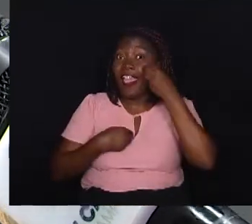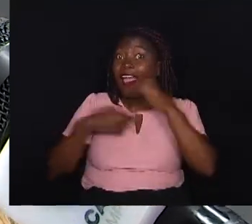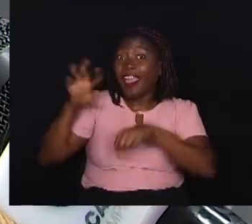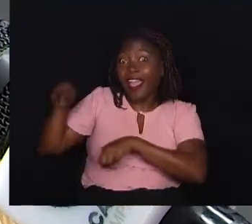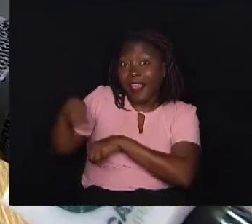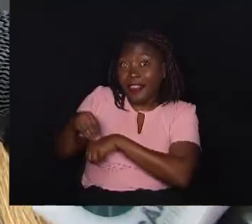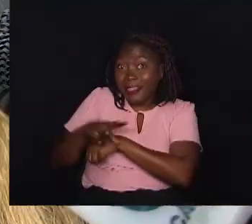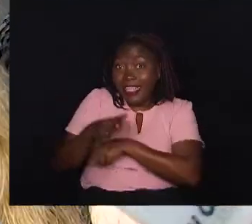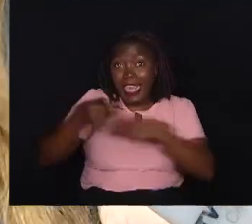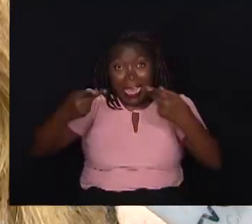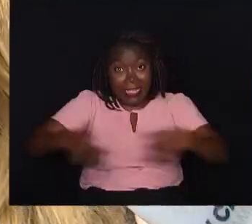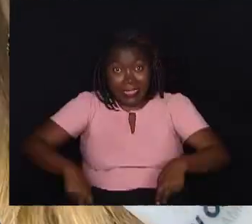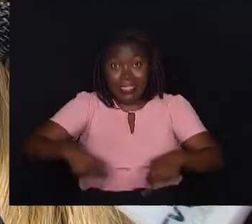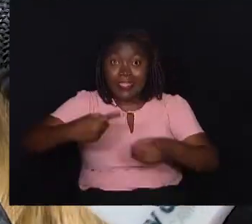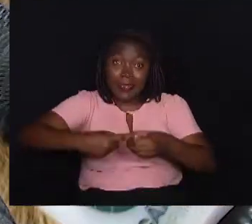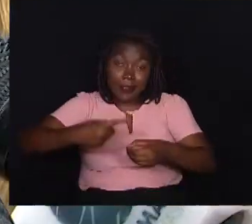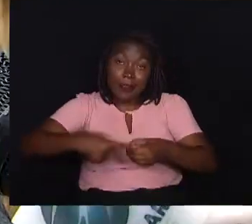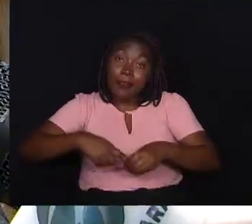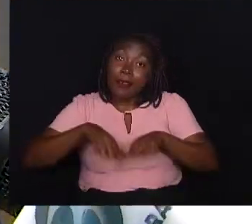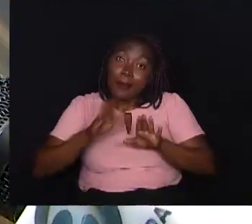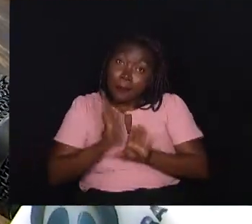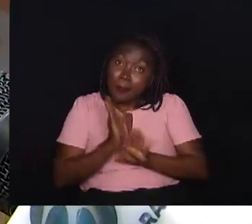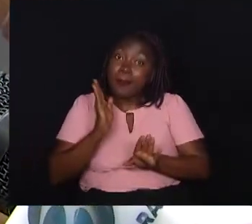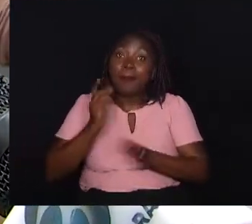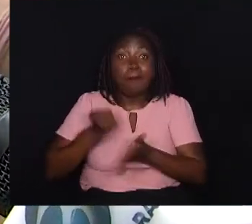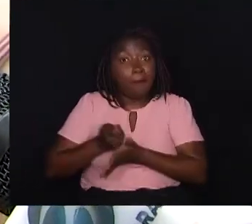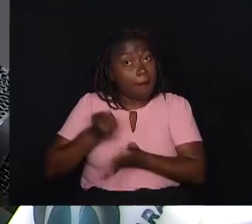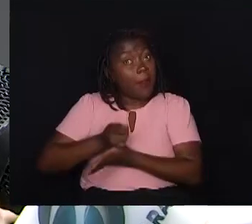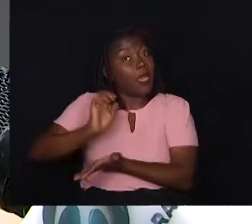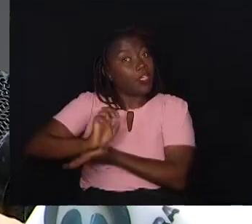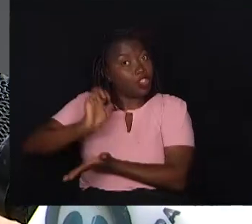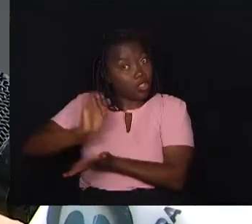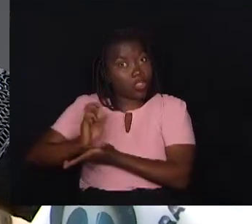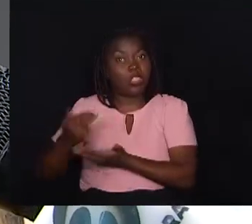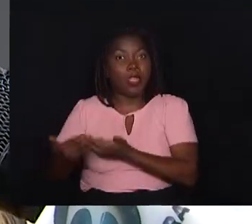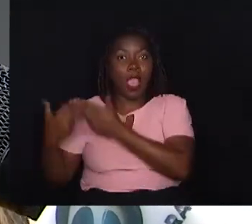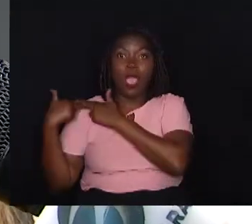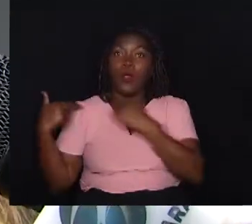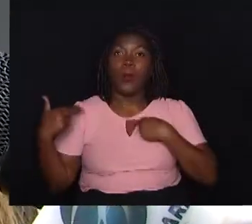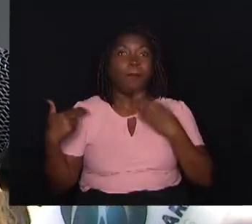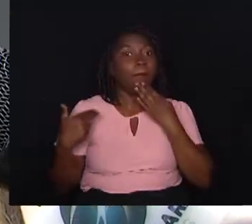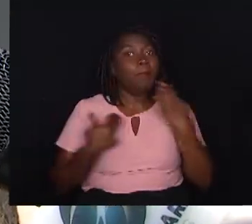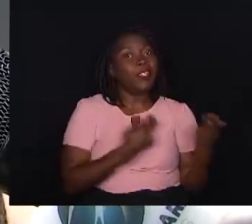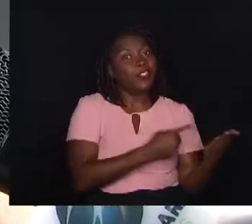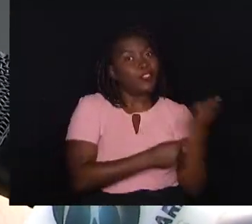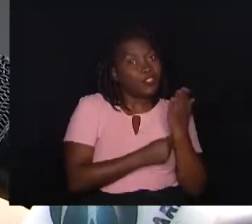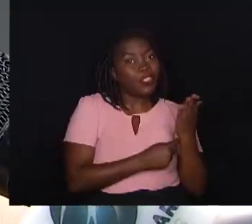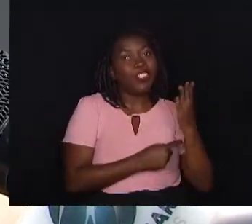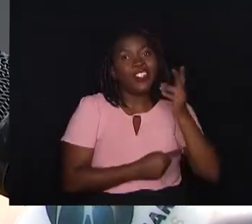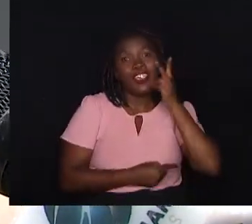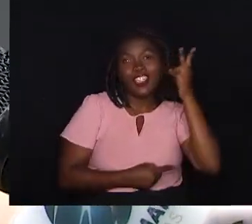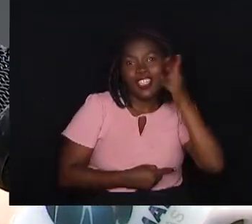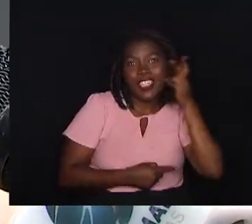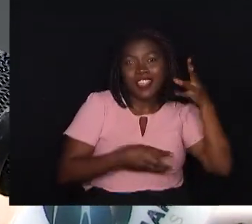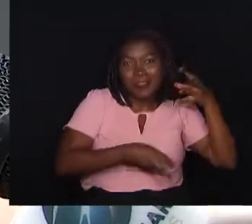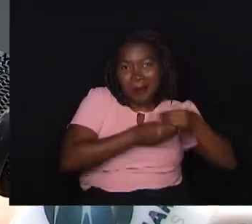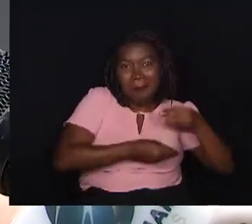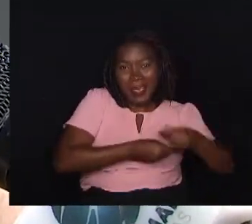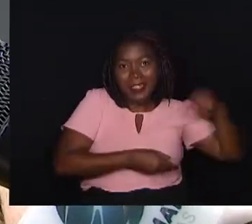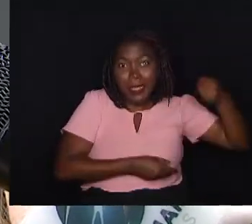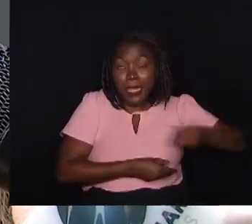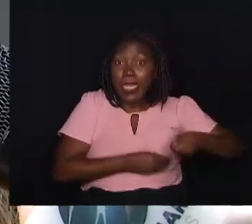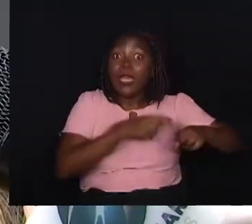tentando trazer para o município, embora deveria ser o Estado a fazer, e aí eu pedi ajuda dos vereadores com emenda